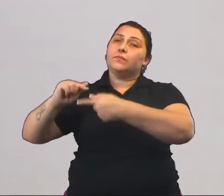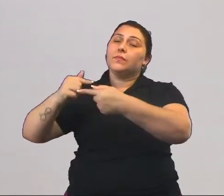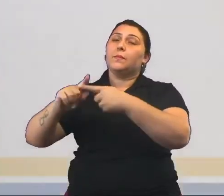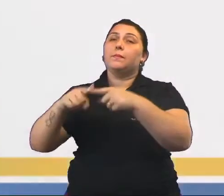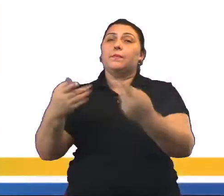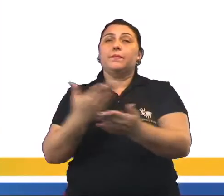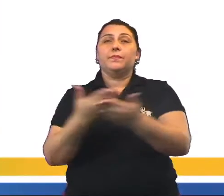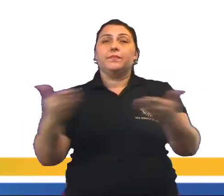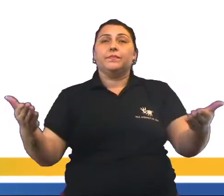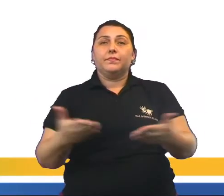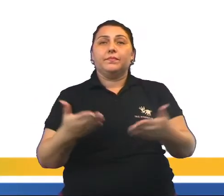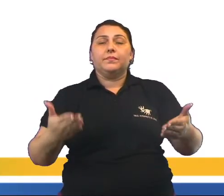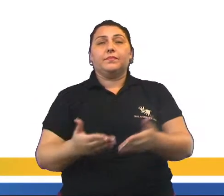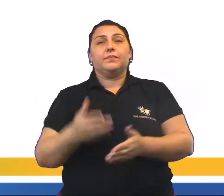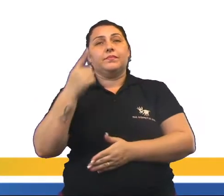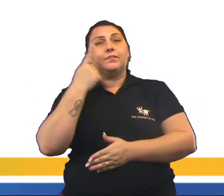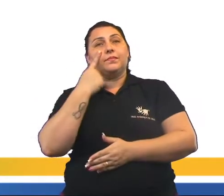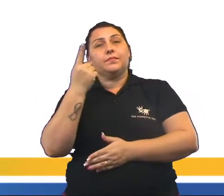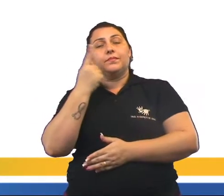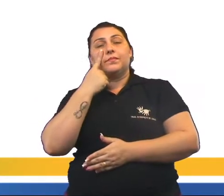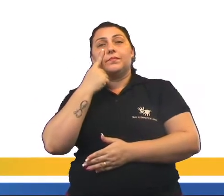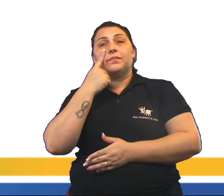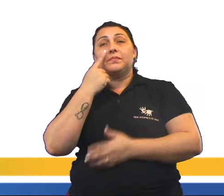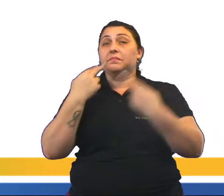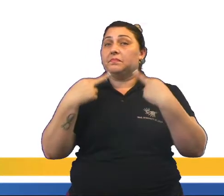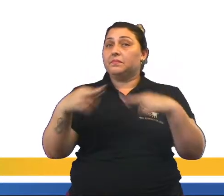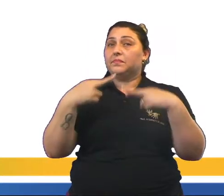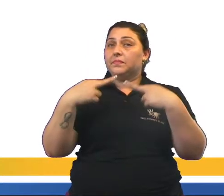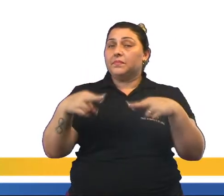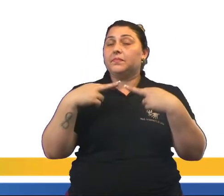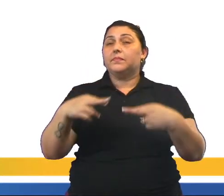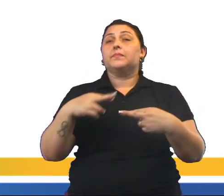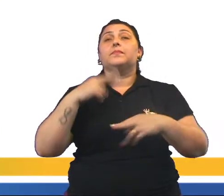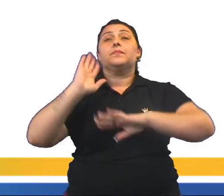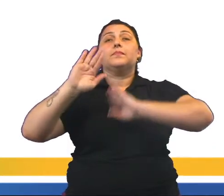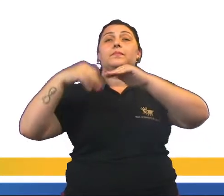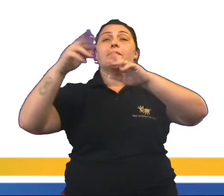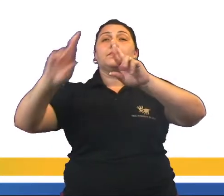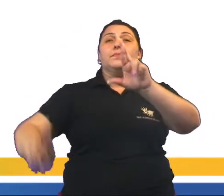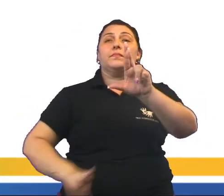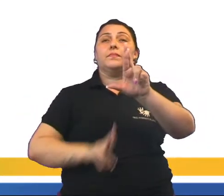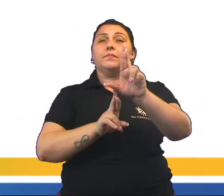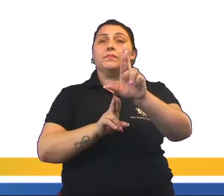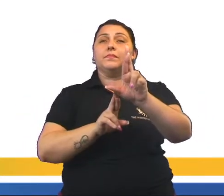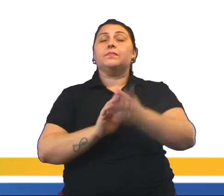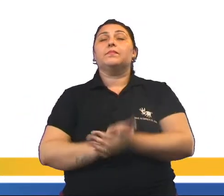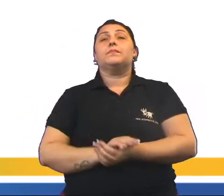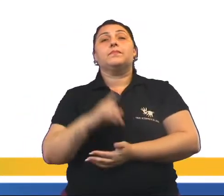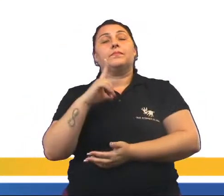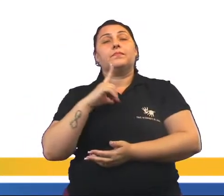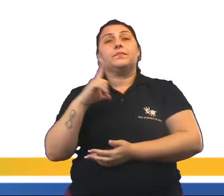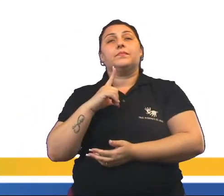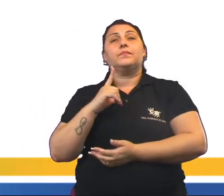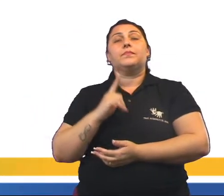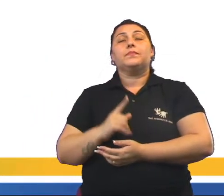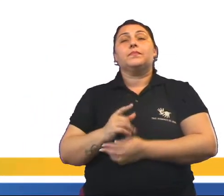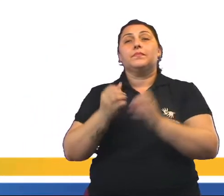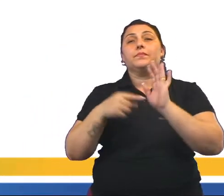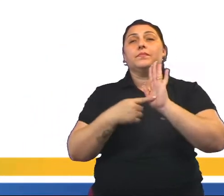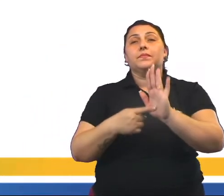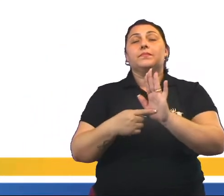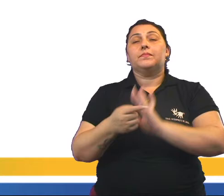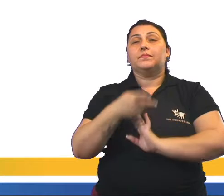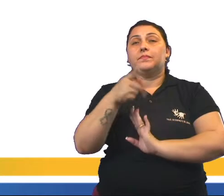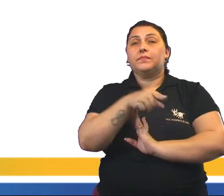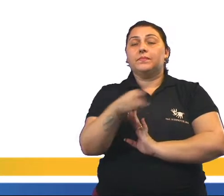aula de hoje, nós vamos tratar sobre essas críticas aí, sobre o desenvolvimento sustentável. Nós temos aí o que eu acabei de citar para